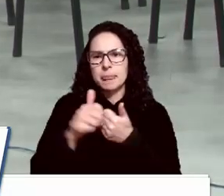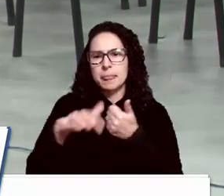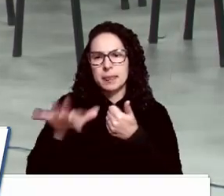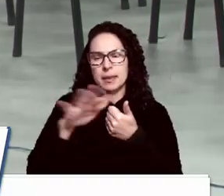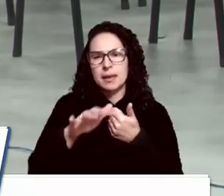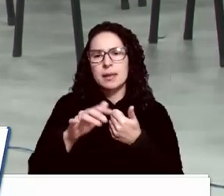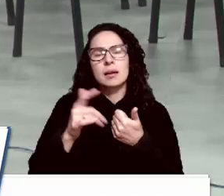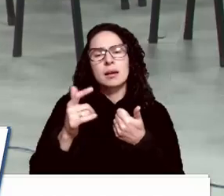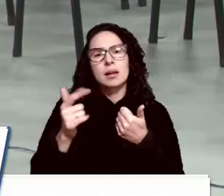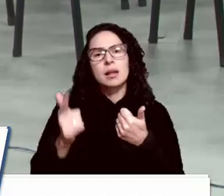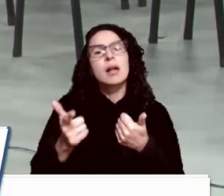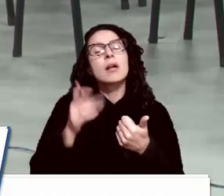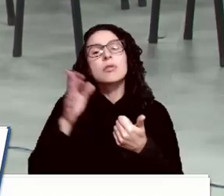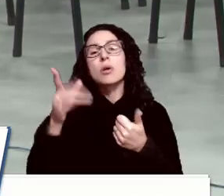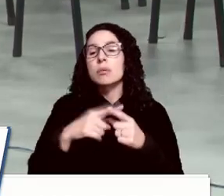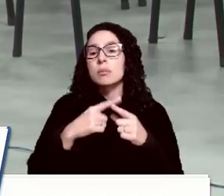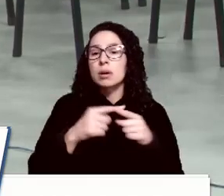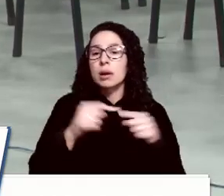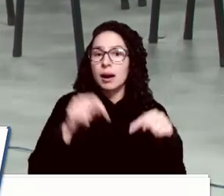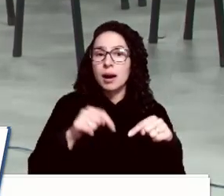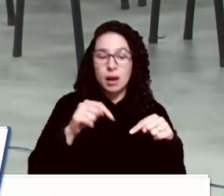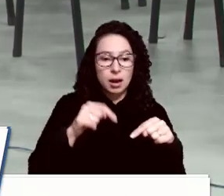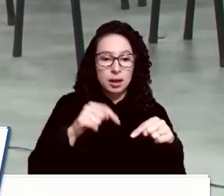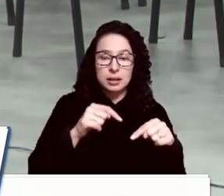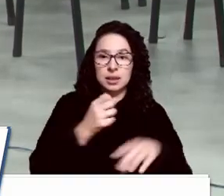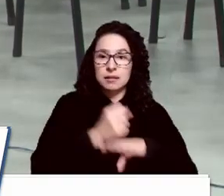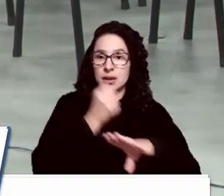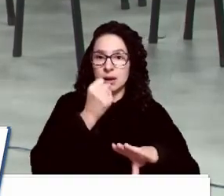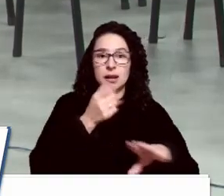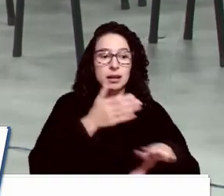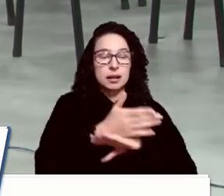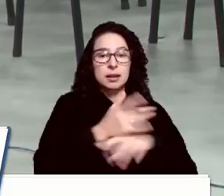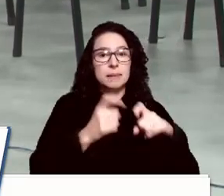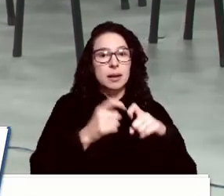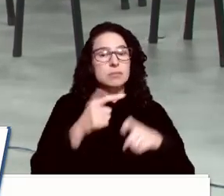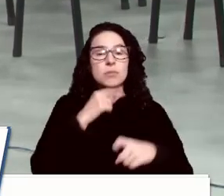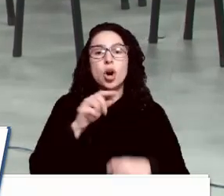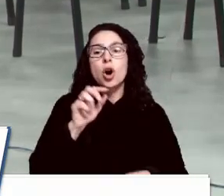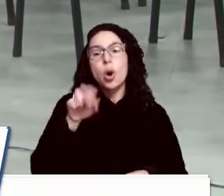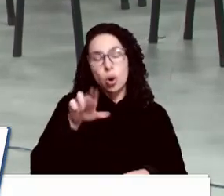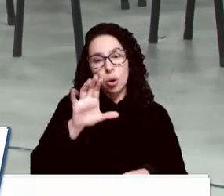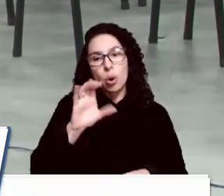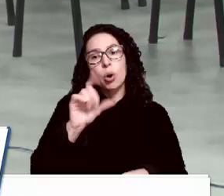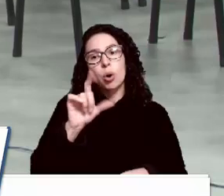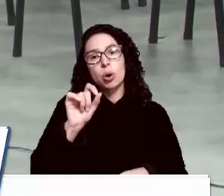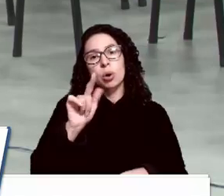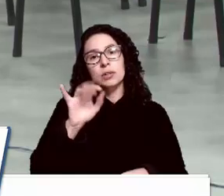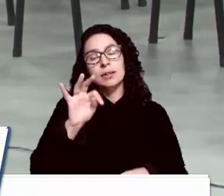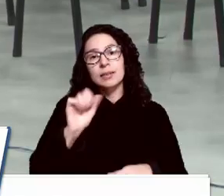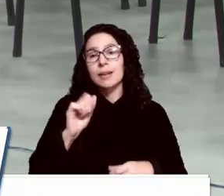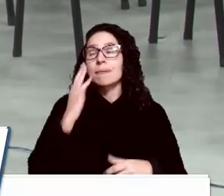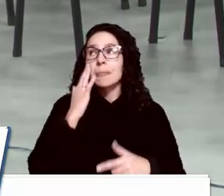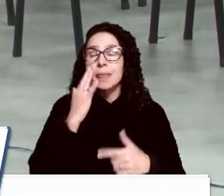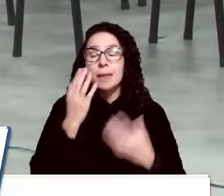indo para lá porque eu não consigo entrar na cidade de Franca. E ele é oncologista. A gente sabe o